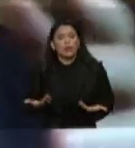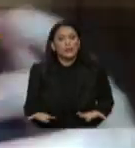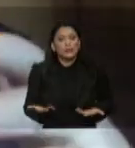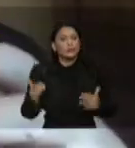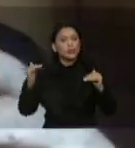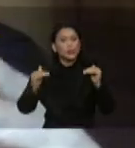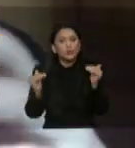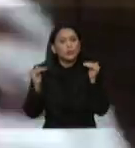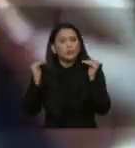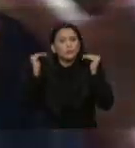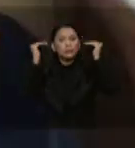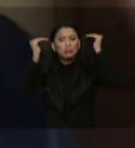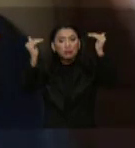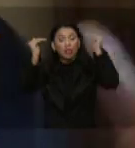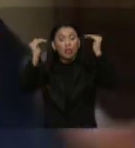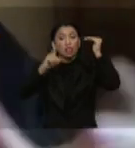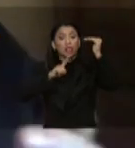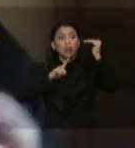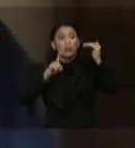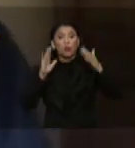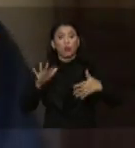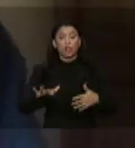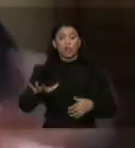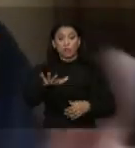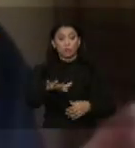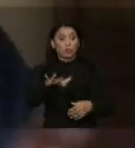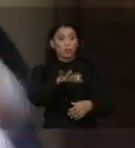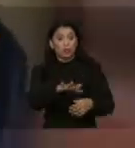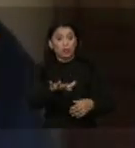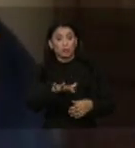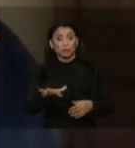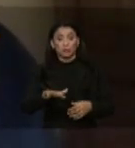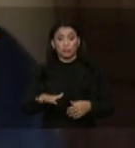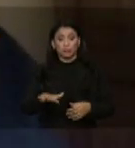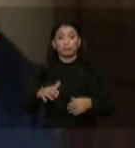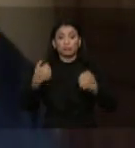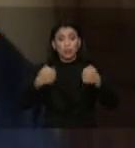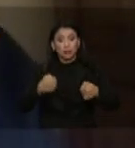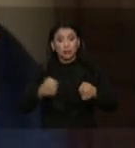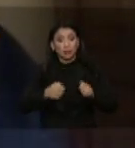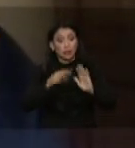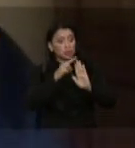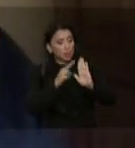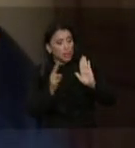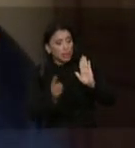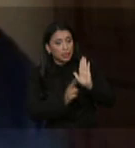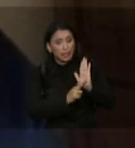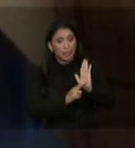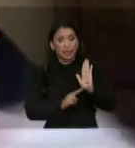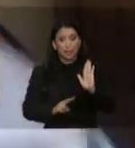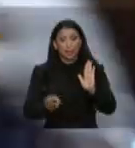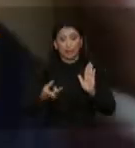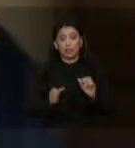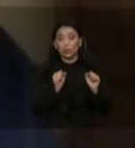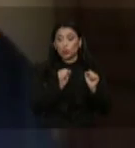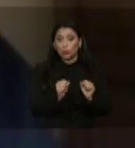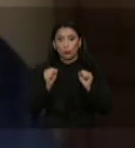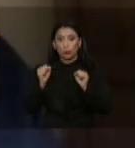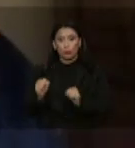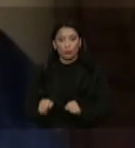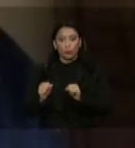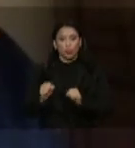soberania simplesmente delimita o âmbito de incidência das normas eh de um determinado estado do poder